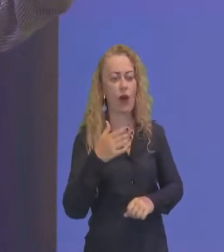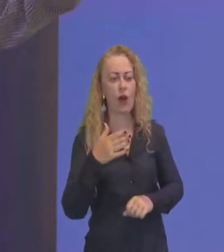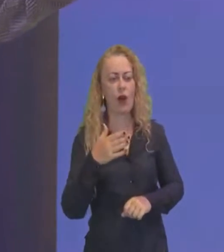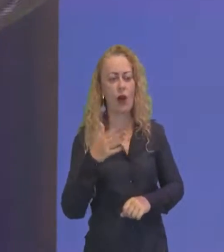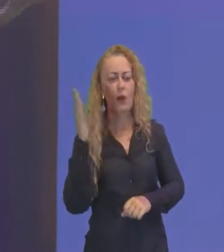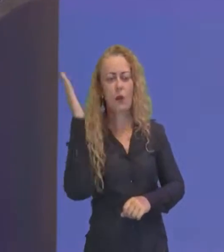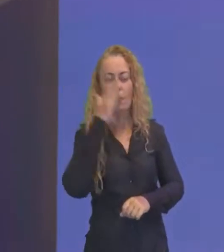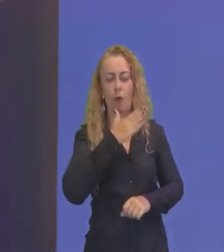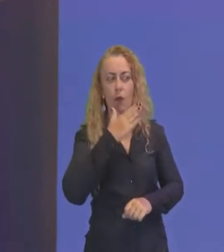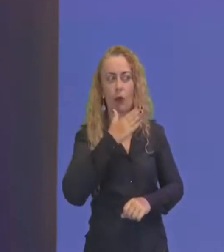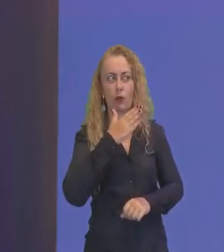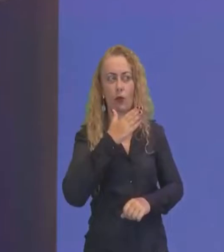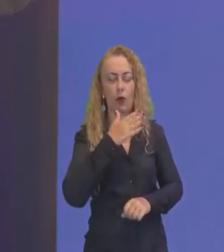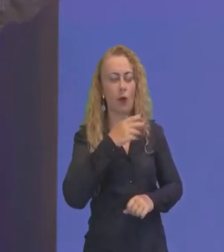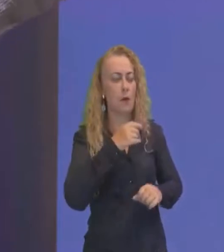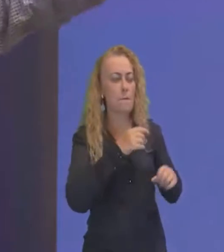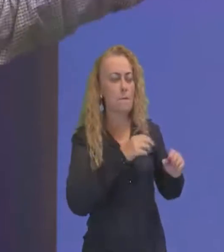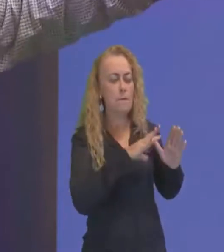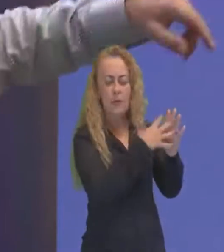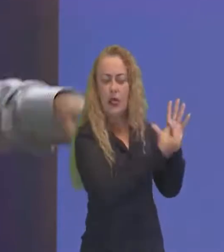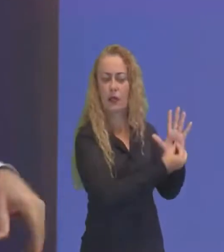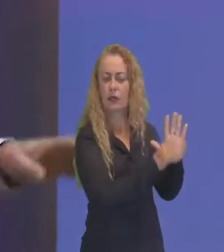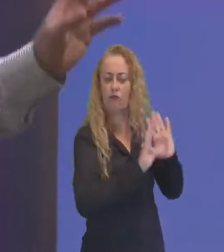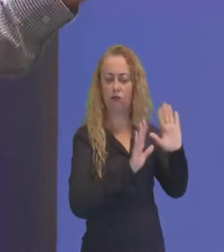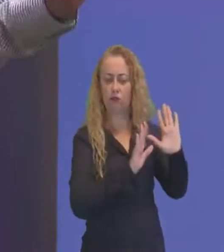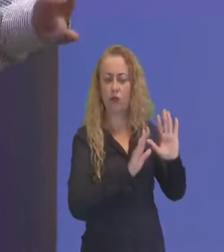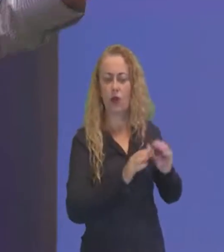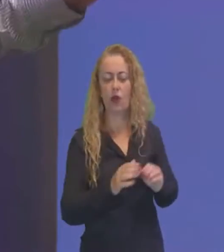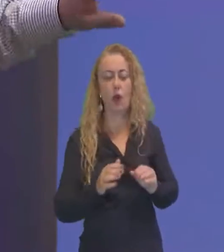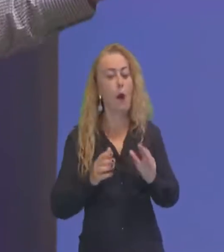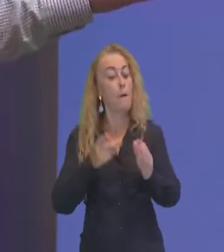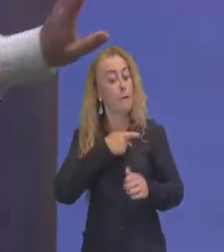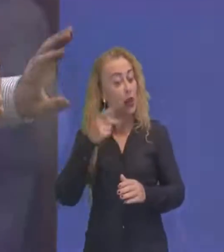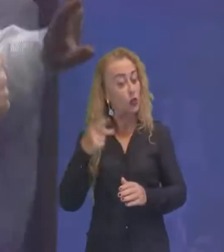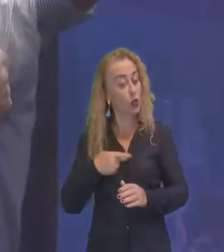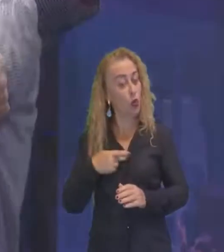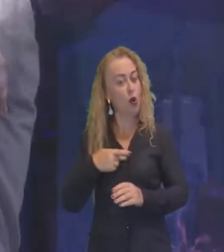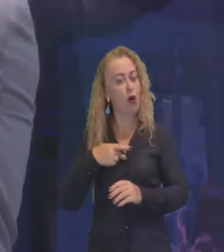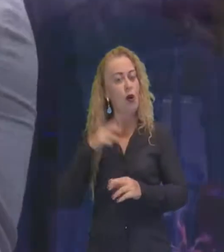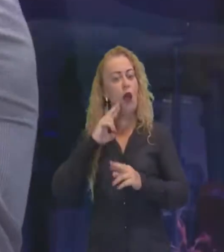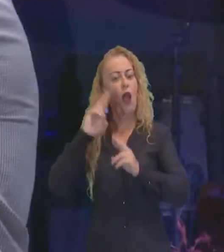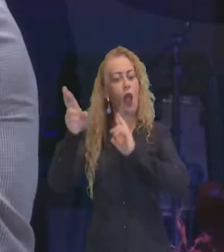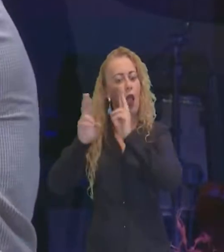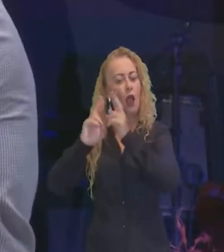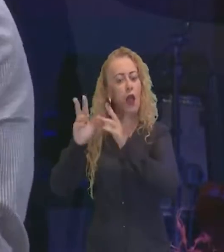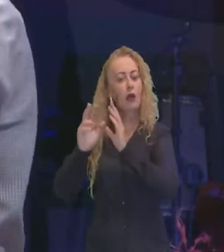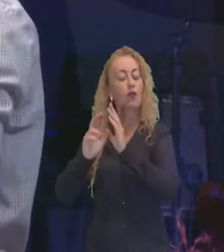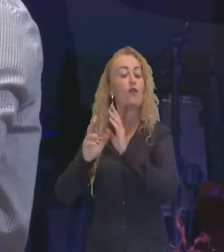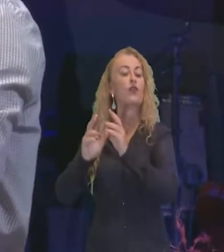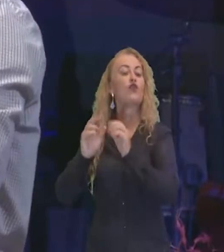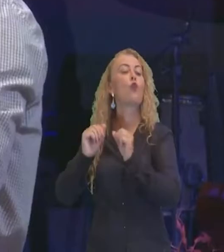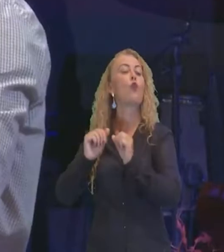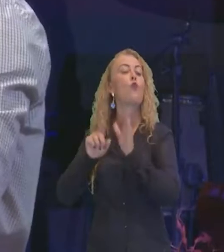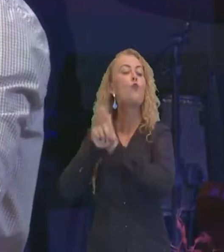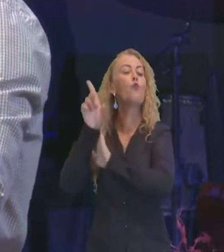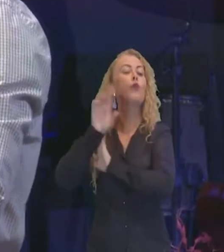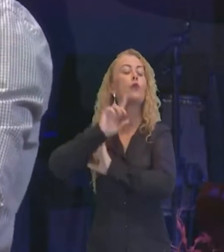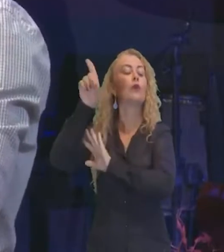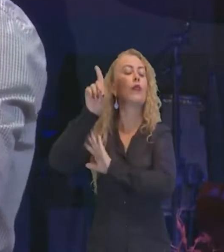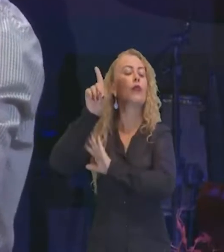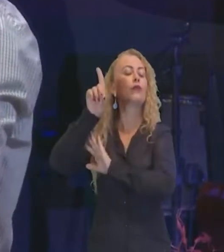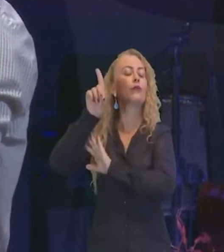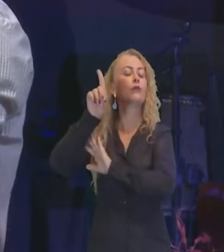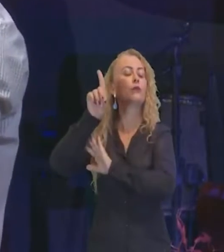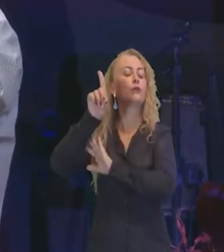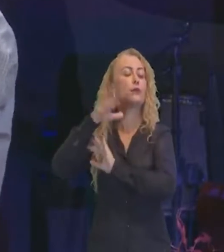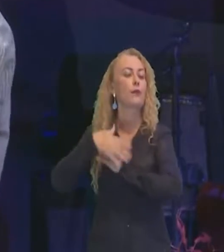queixa com o Senhor. Eu nunca fui ao púlpito dizer que estava com ninguém, mas a gente lá falava com